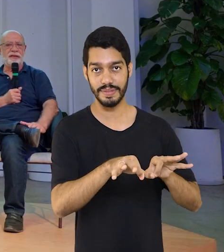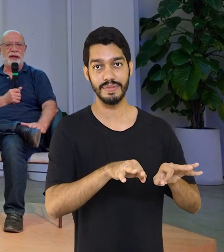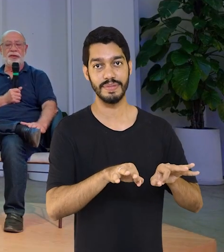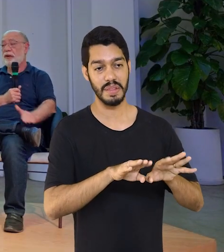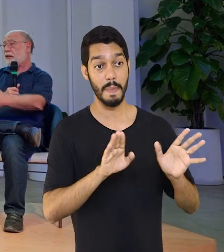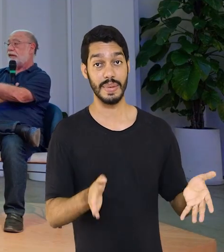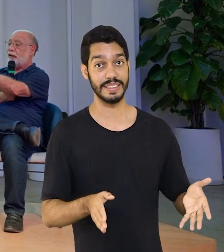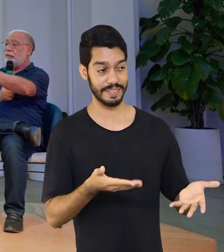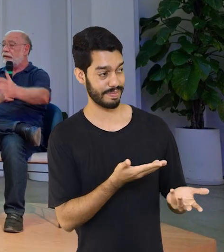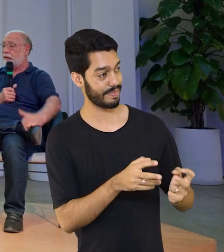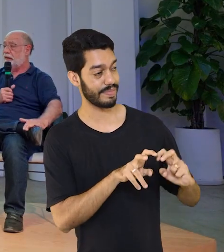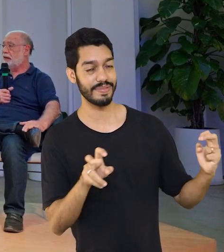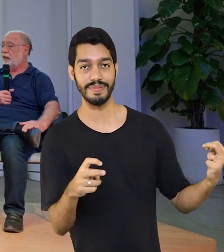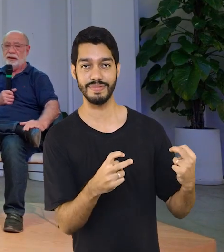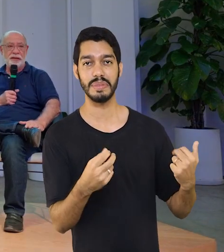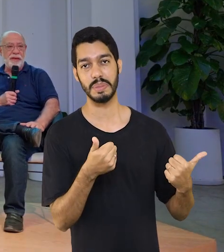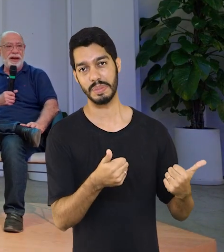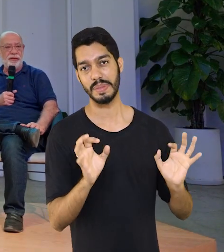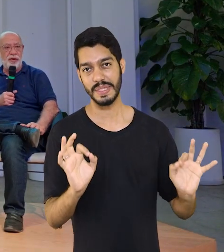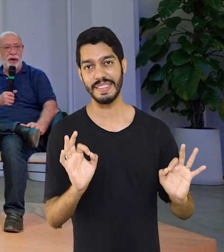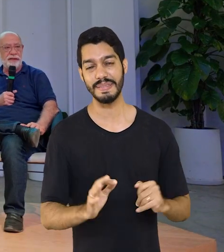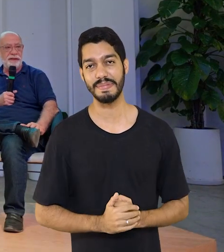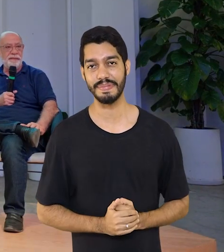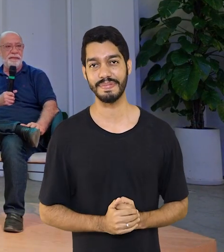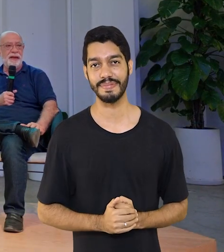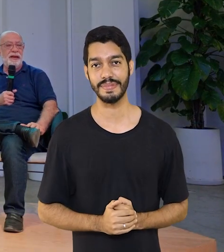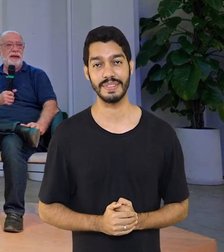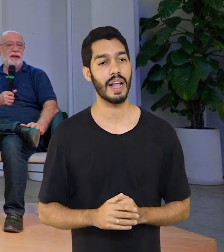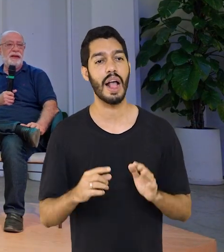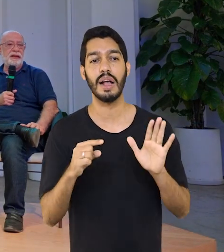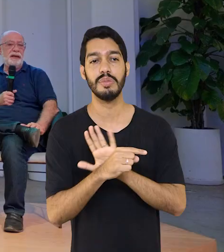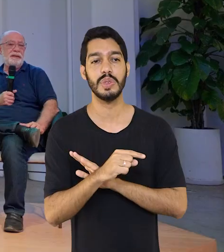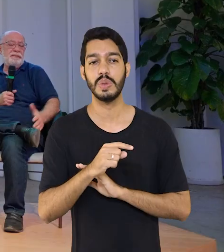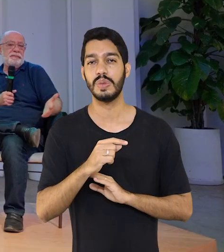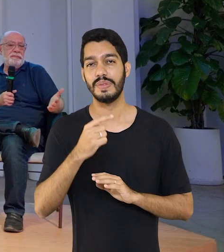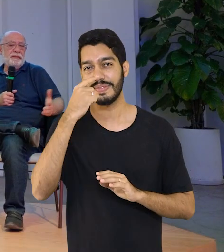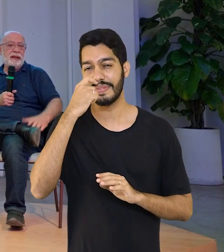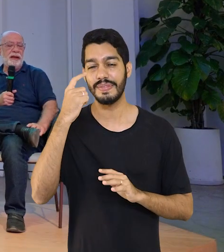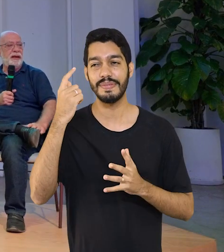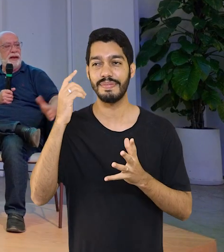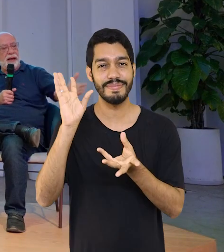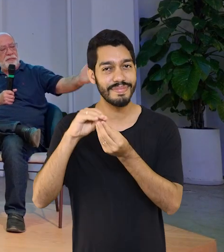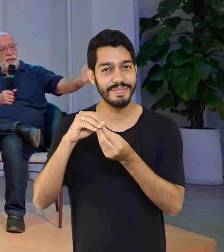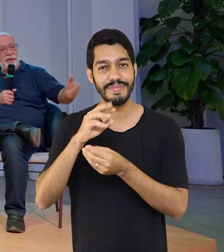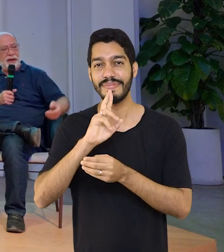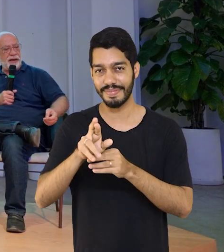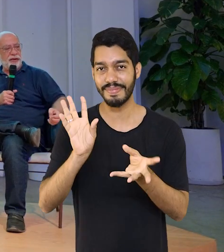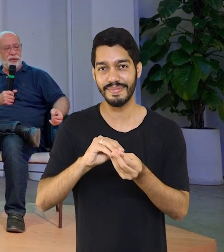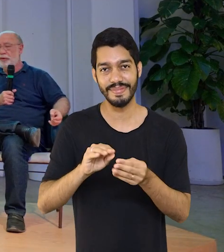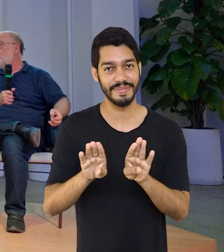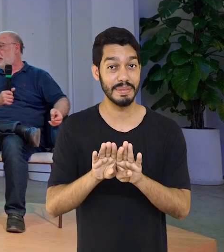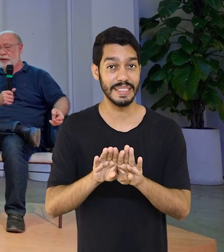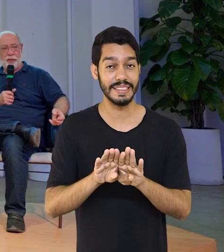os organizadores, essa mesa maravilhosa. E a